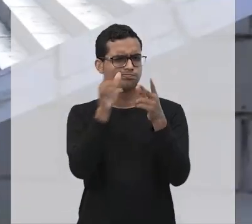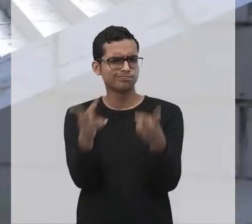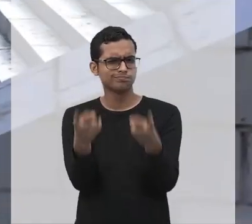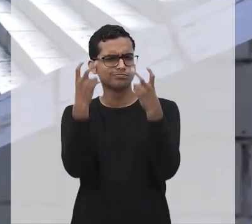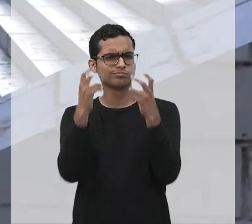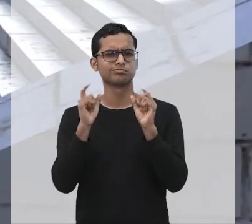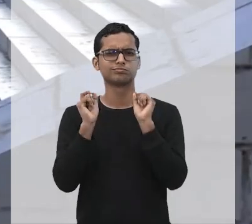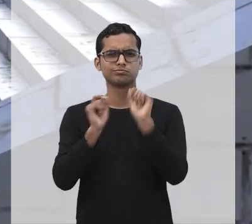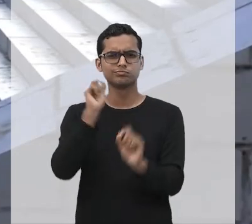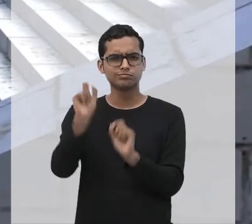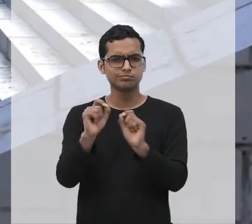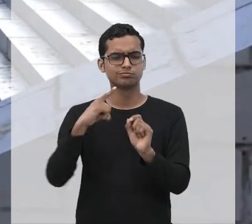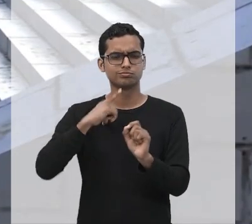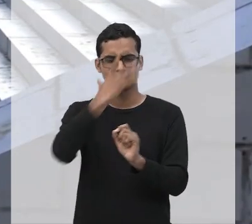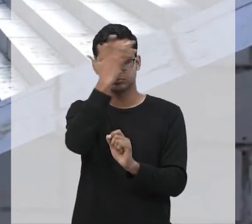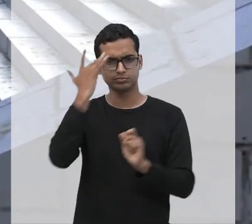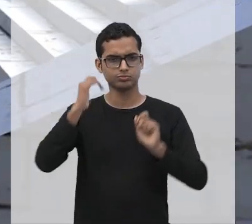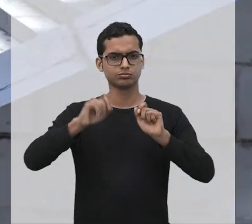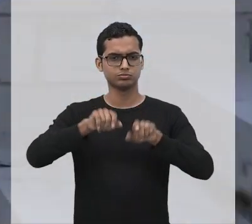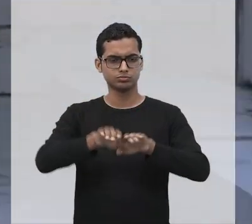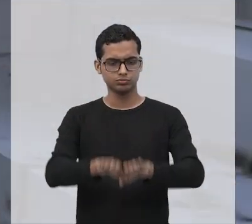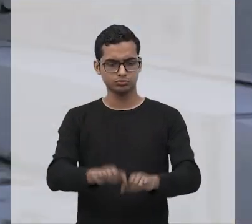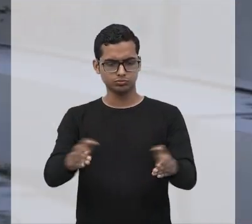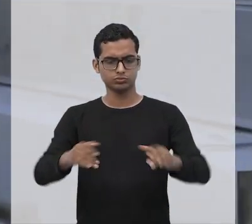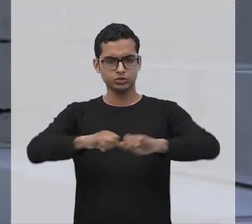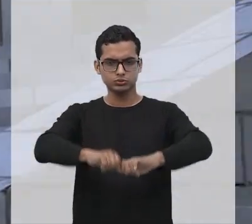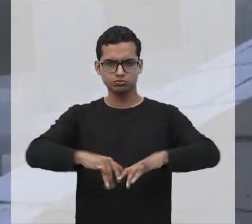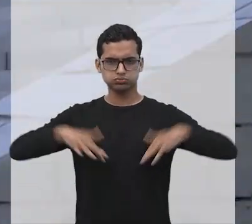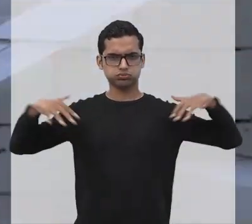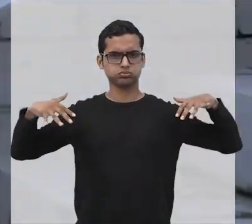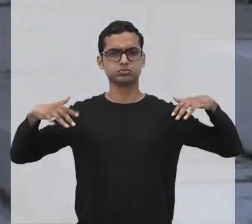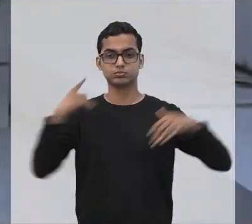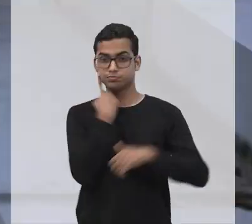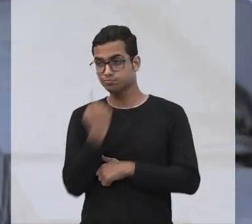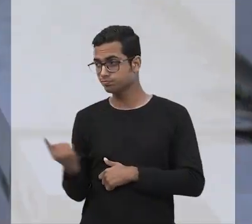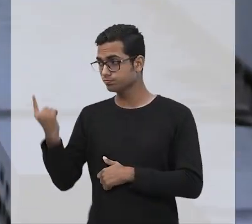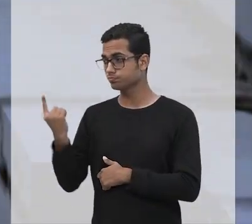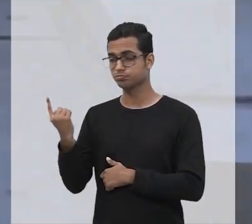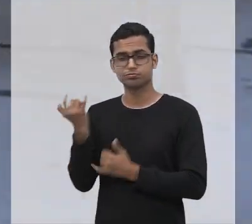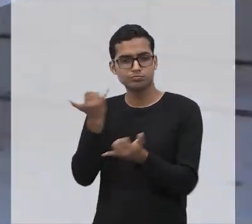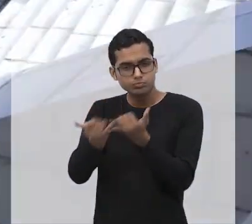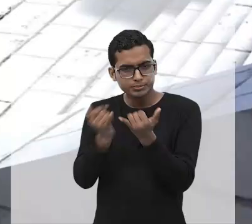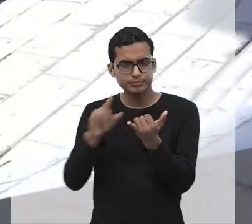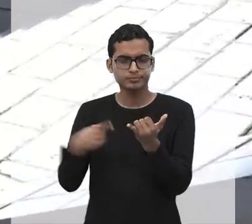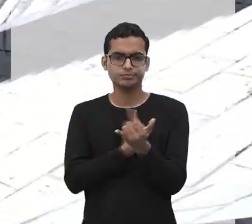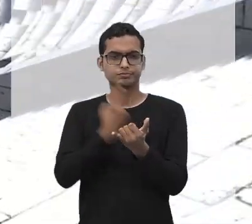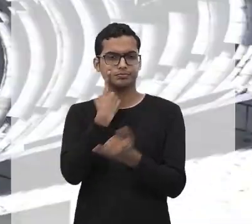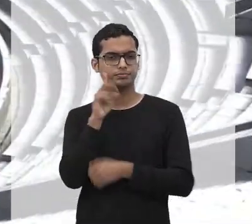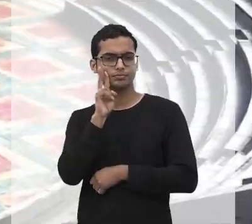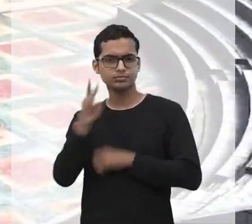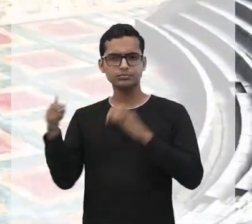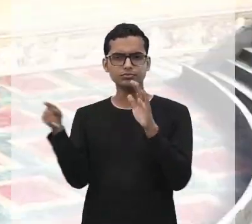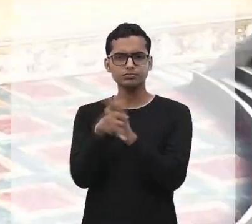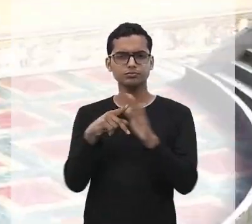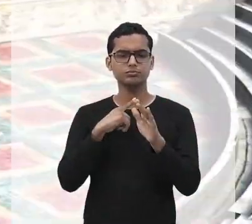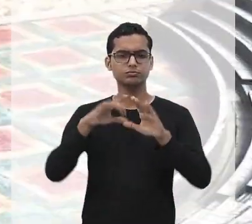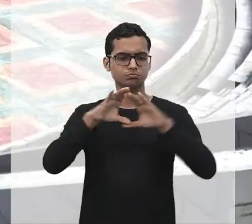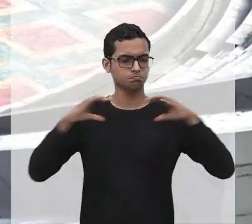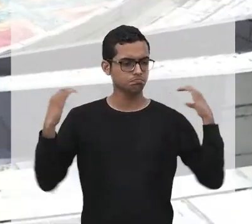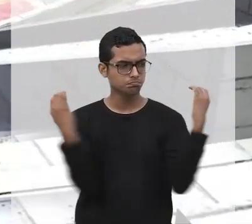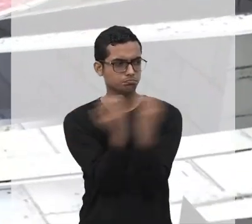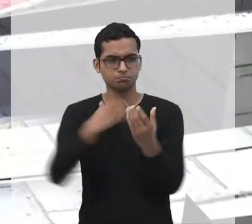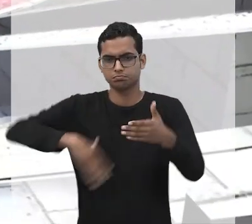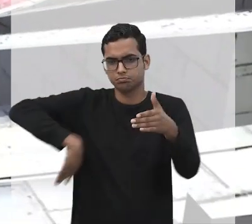onde fica a plateia, vocês estão vendo? Muito similar ao que a gente vê hoje até em estádios de futebol, na verdade? E aqui